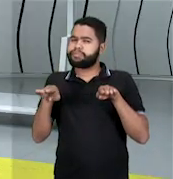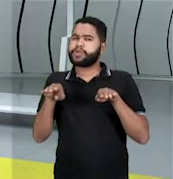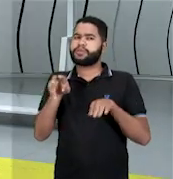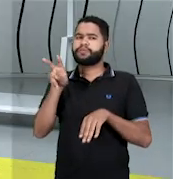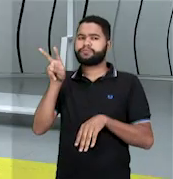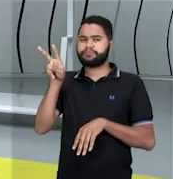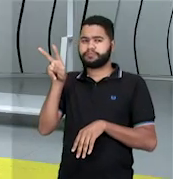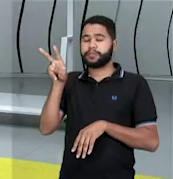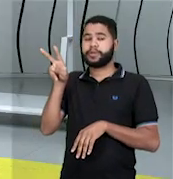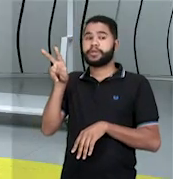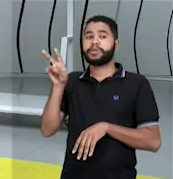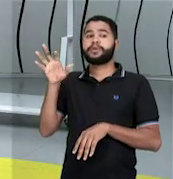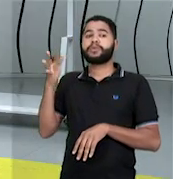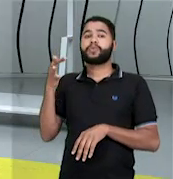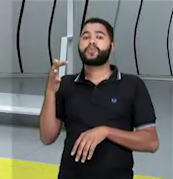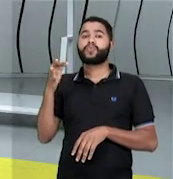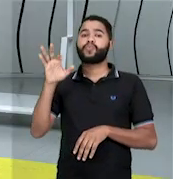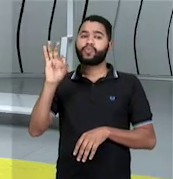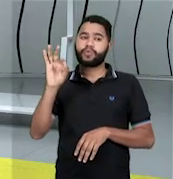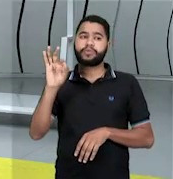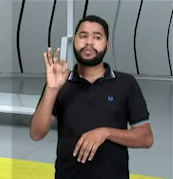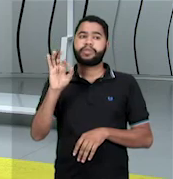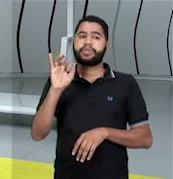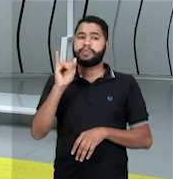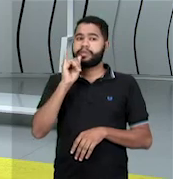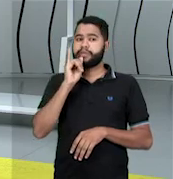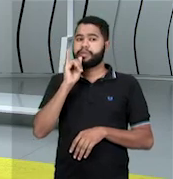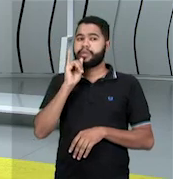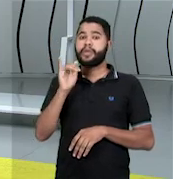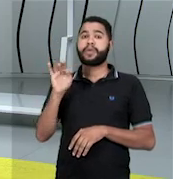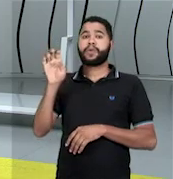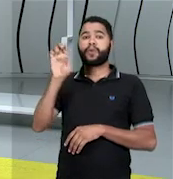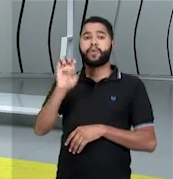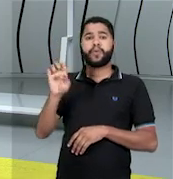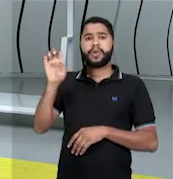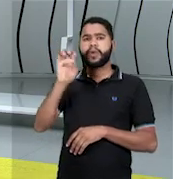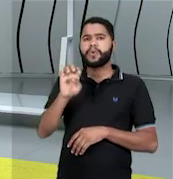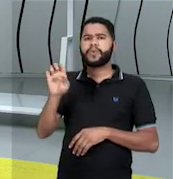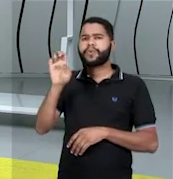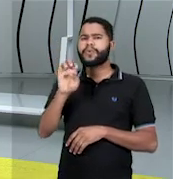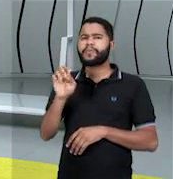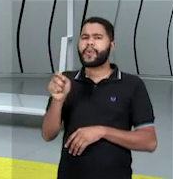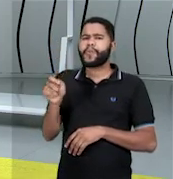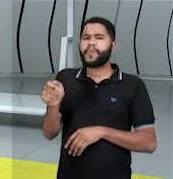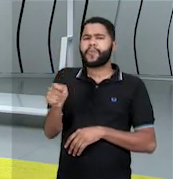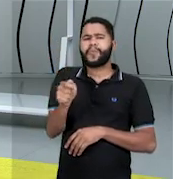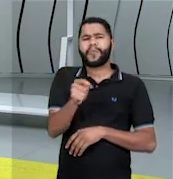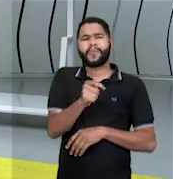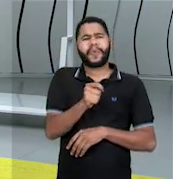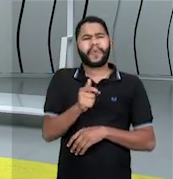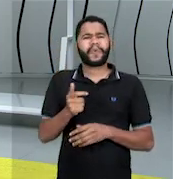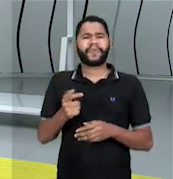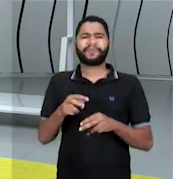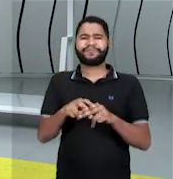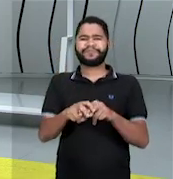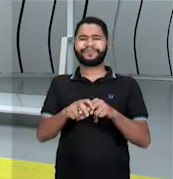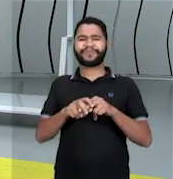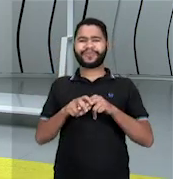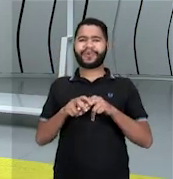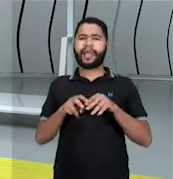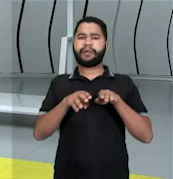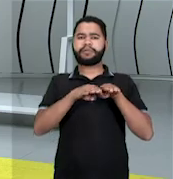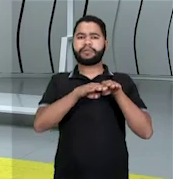reparar, né, que dentre os 10 ali, né, por exemplo, os países europeus, né, você não tem tantos países europeus mais por causa dessa